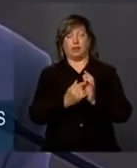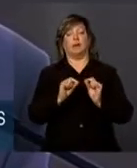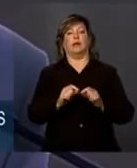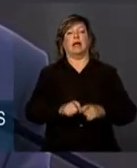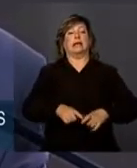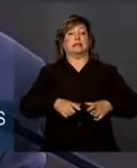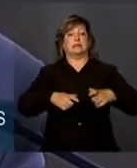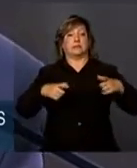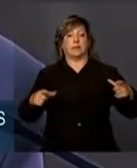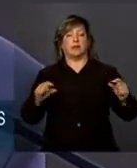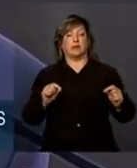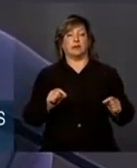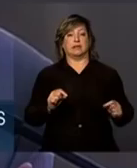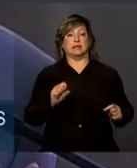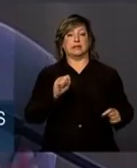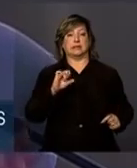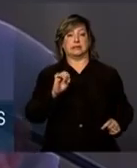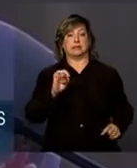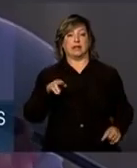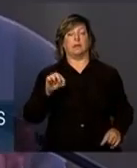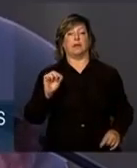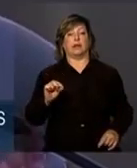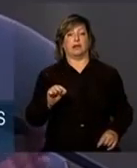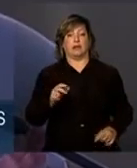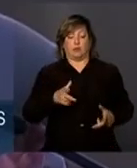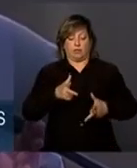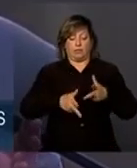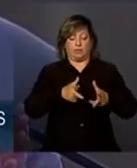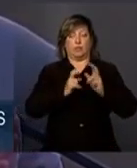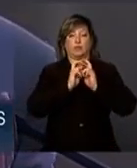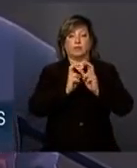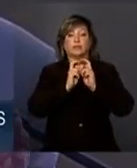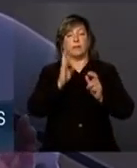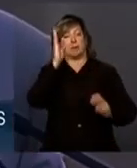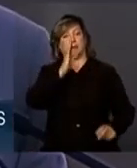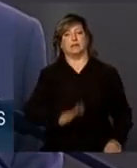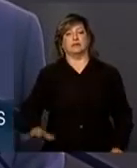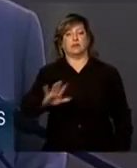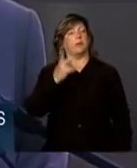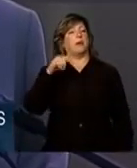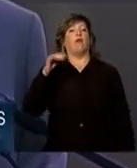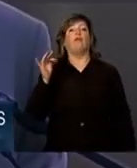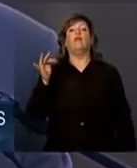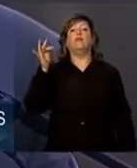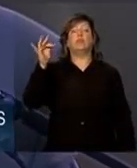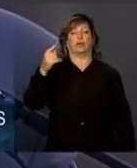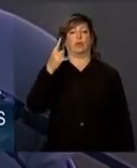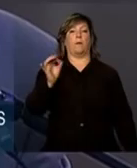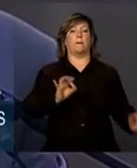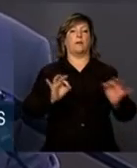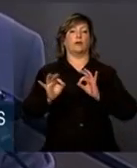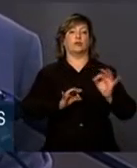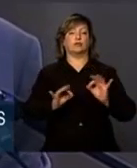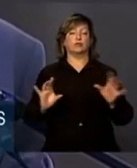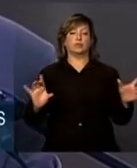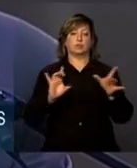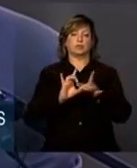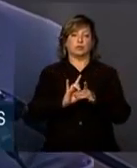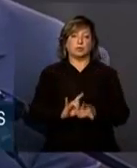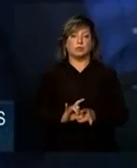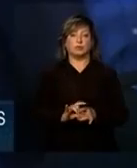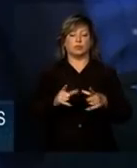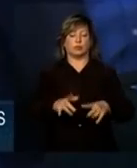expansão do sistema rodoviário, da rede ferroviária brasileira, para o futuro, um projeto que une a região